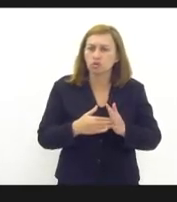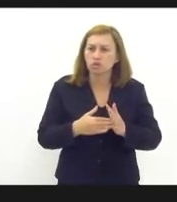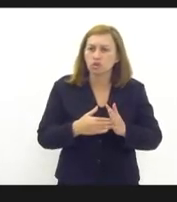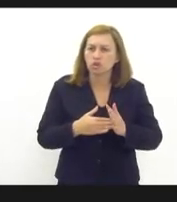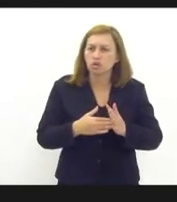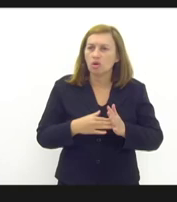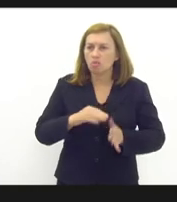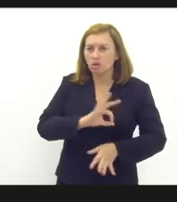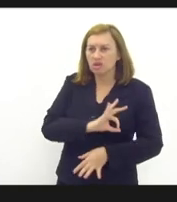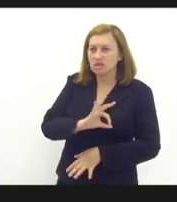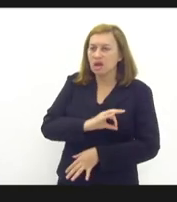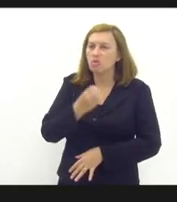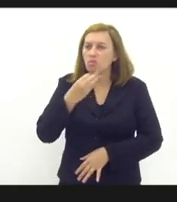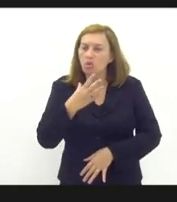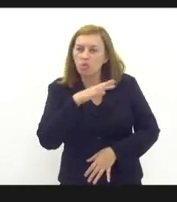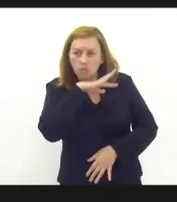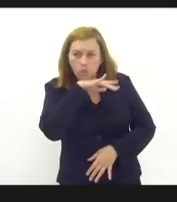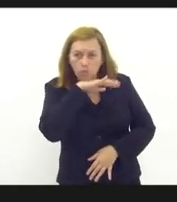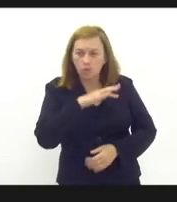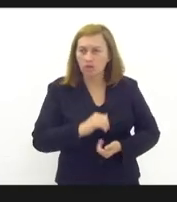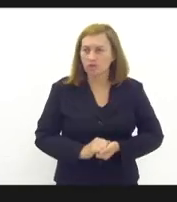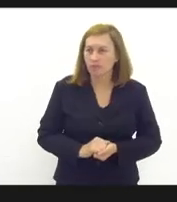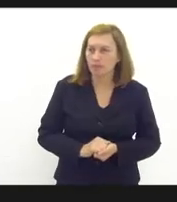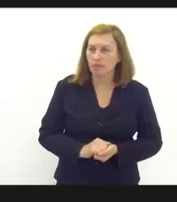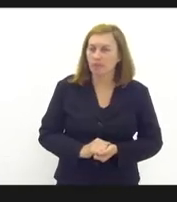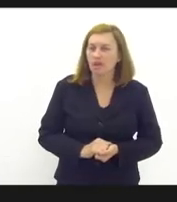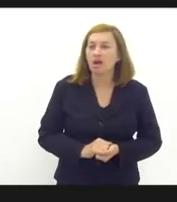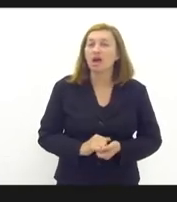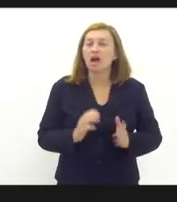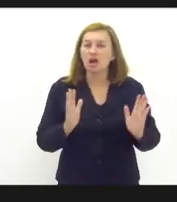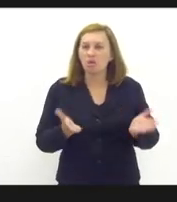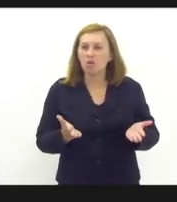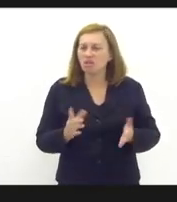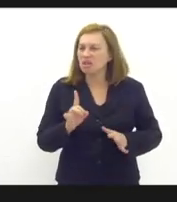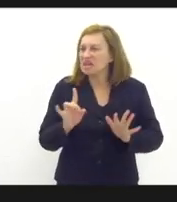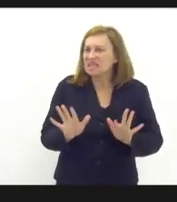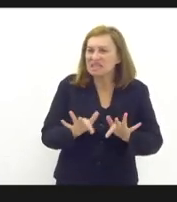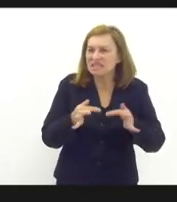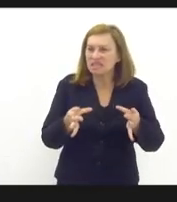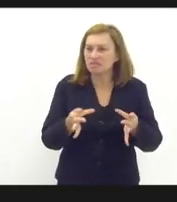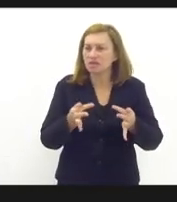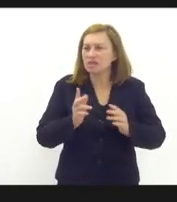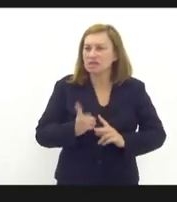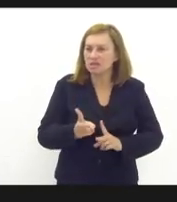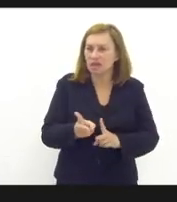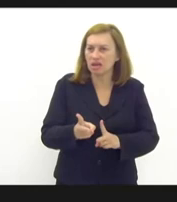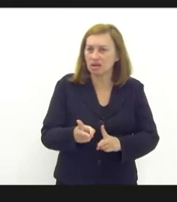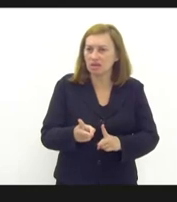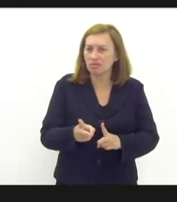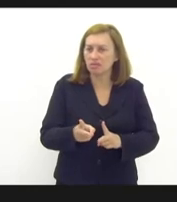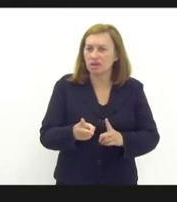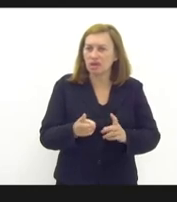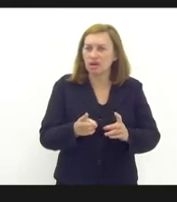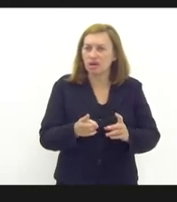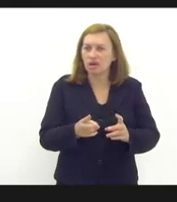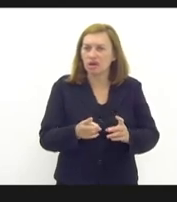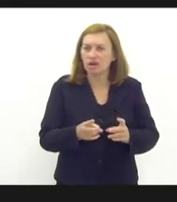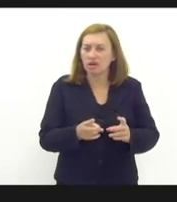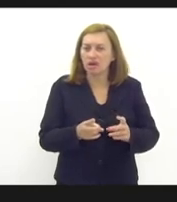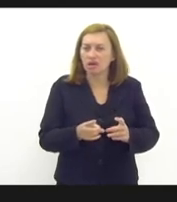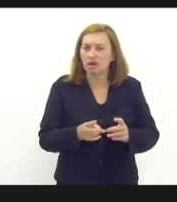bons, tem profissionais ruins. Então a nossa obrigação é reparar. Agora, não é simplesmente sempre pegar e largar